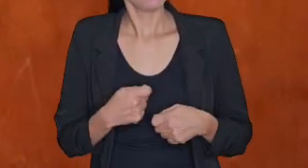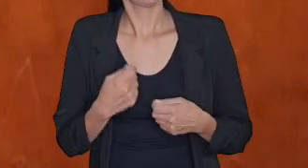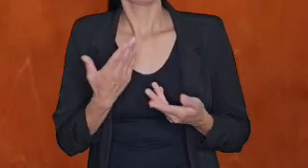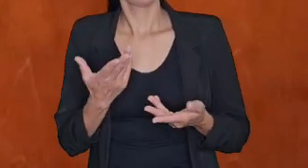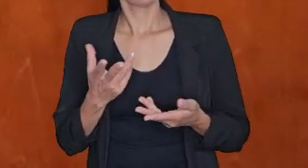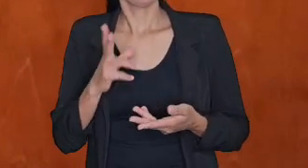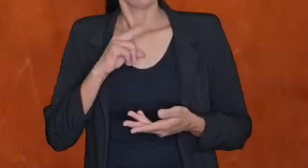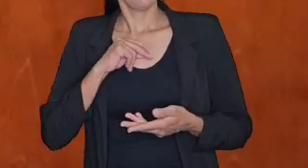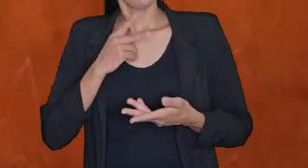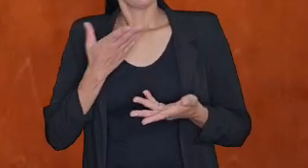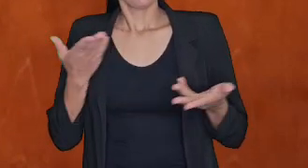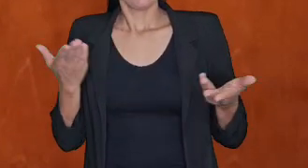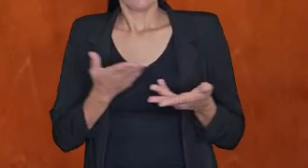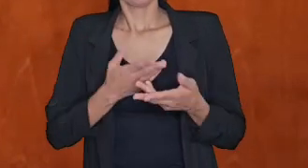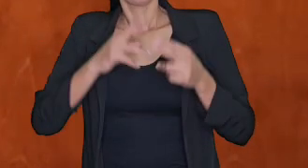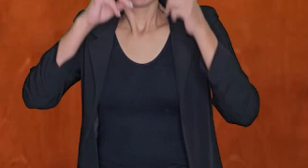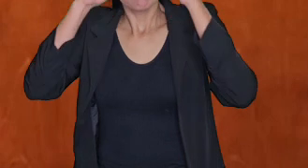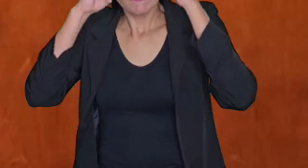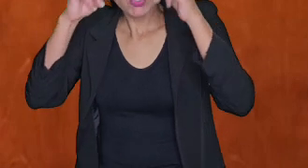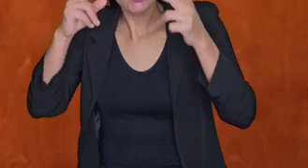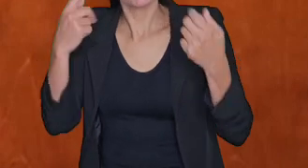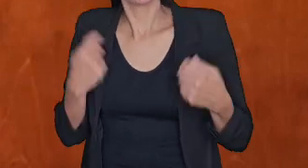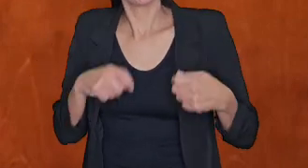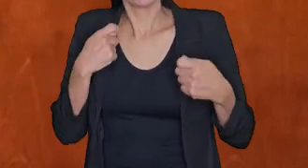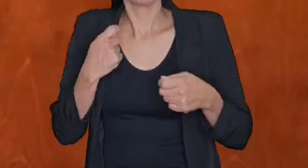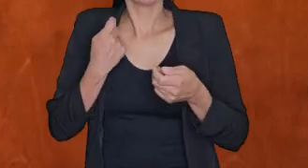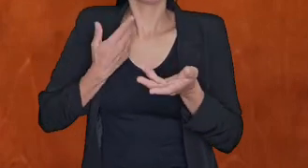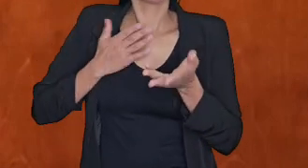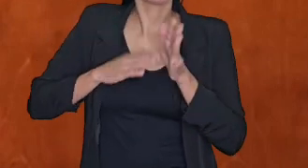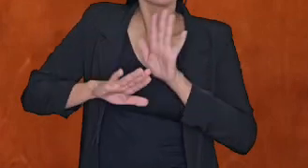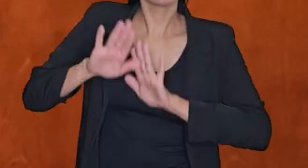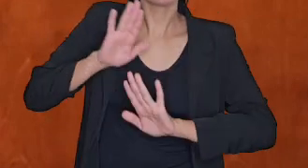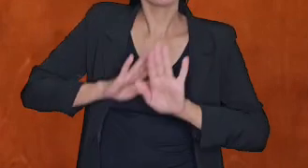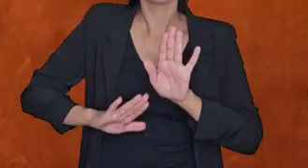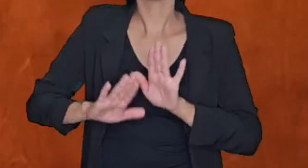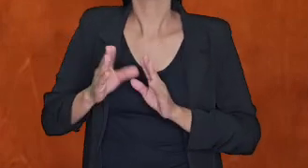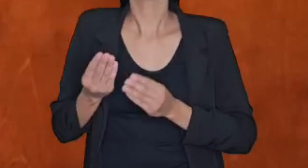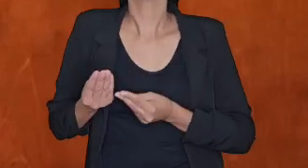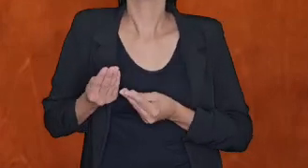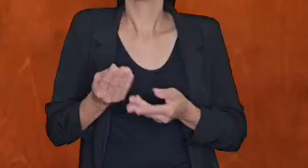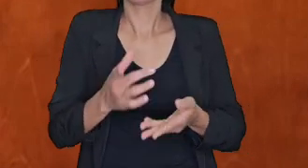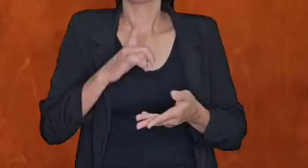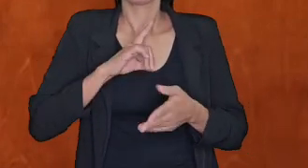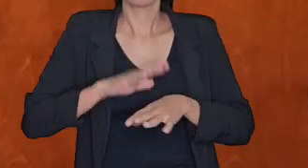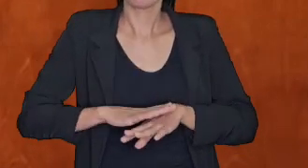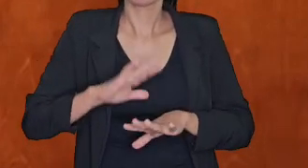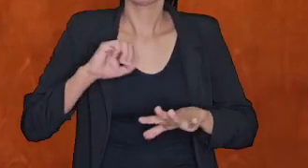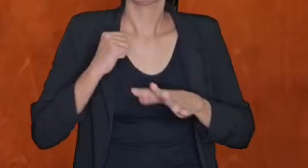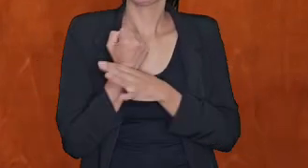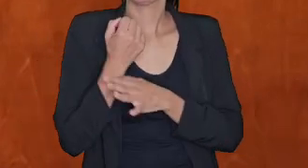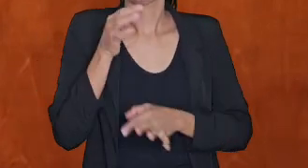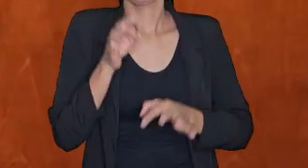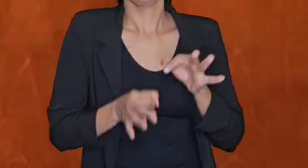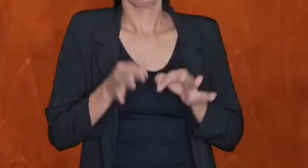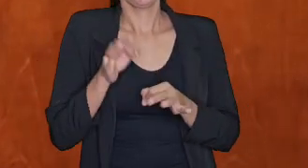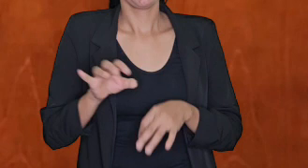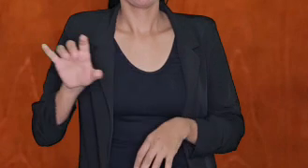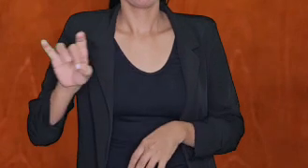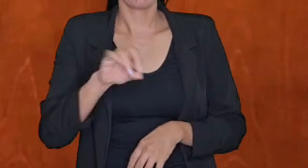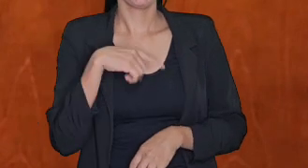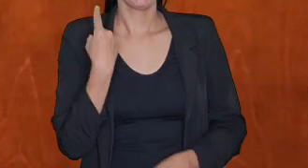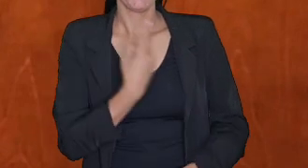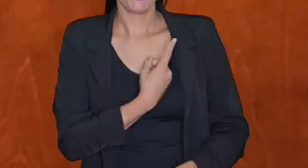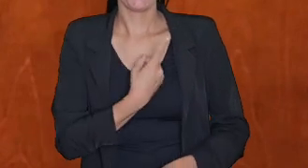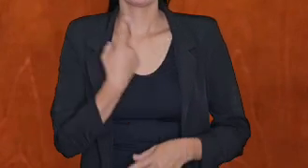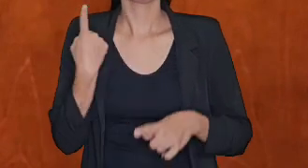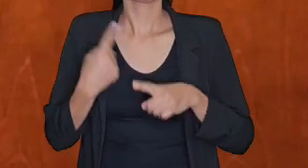todos, merecer um tratamento mais respeitoso, mais cuidadoso e que traga